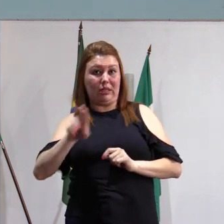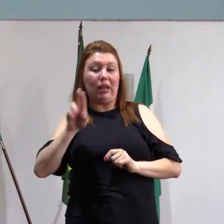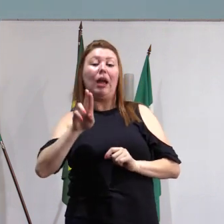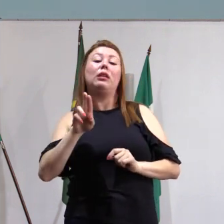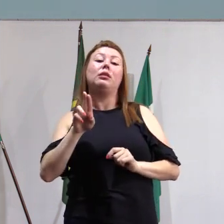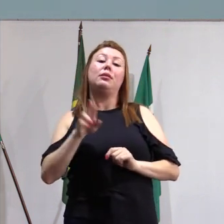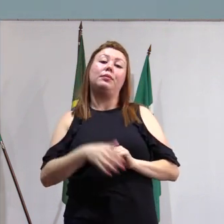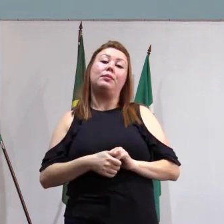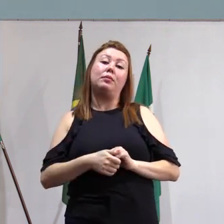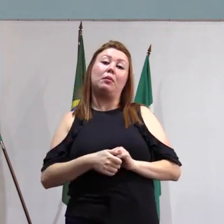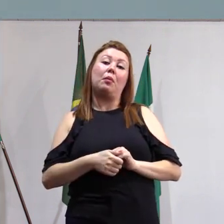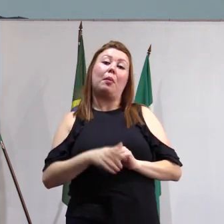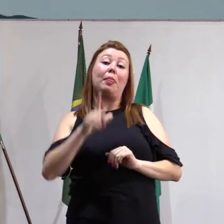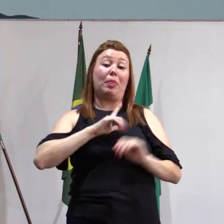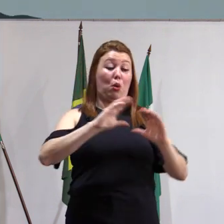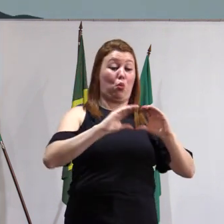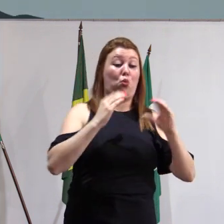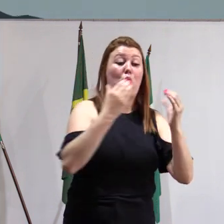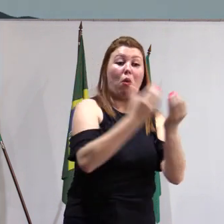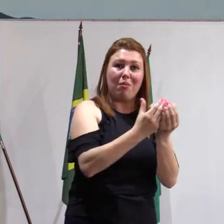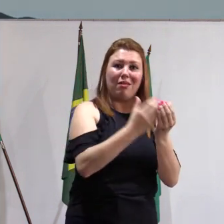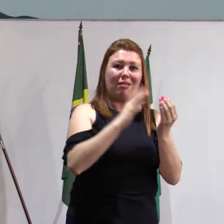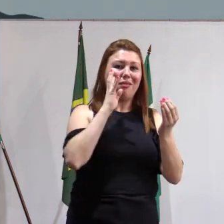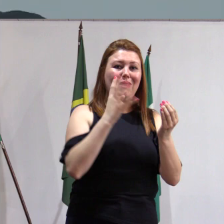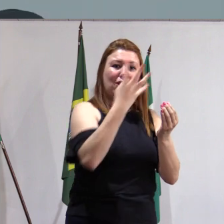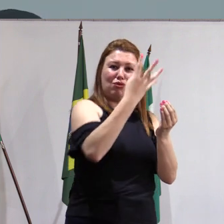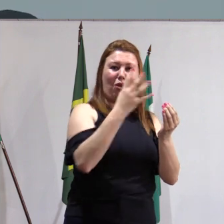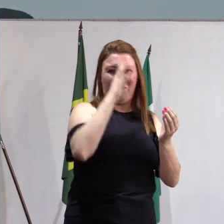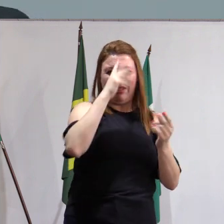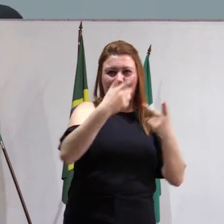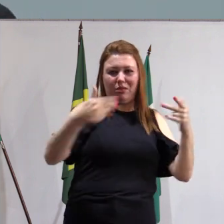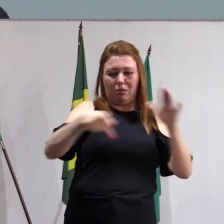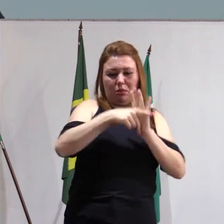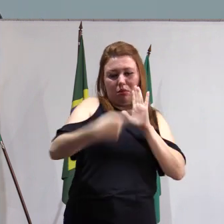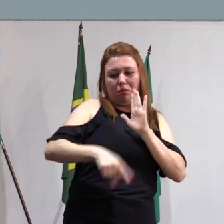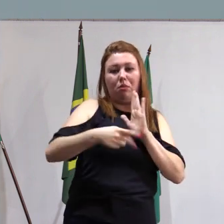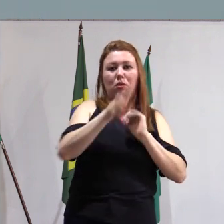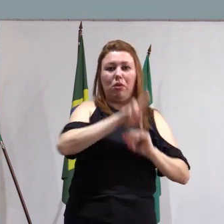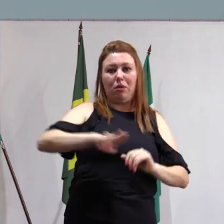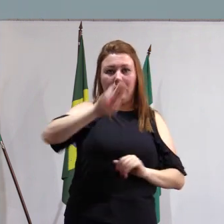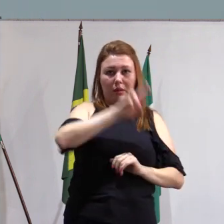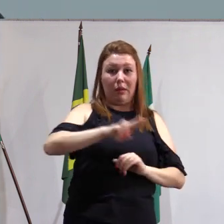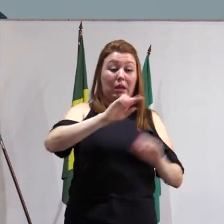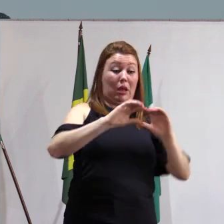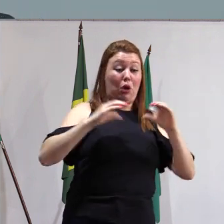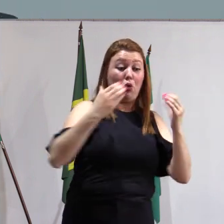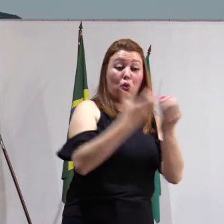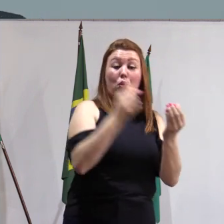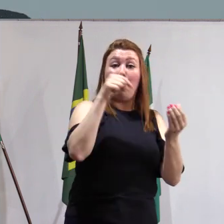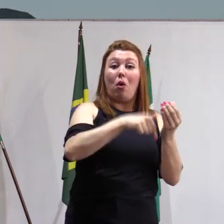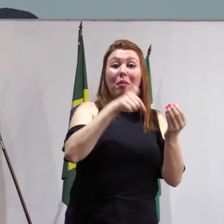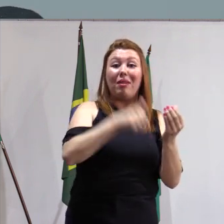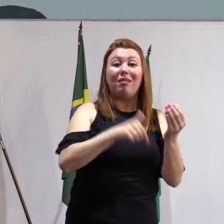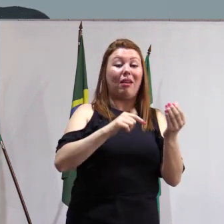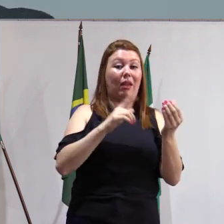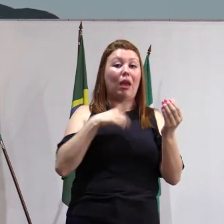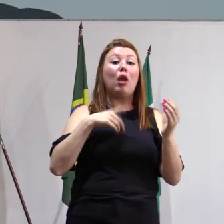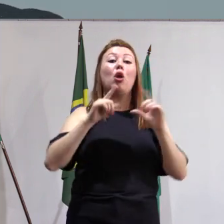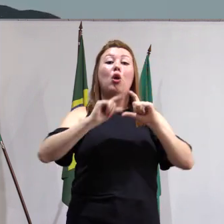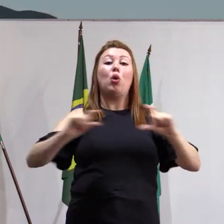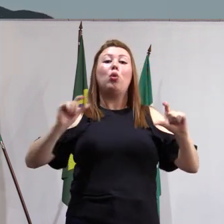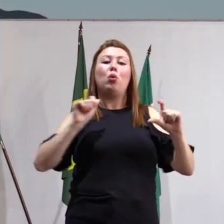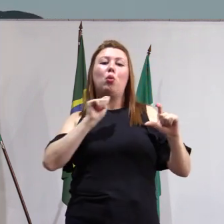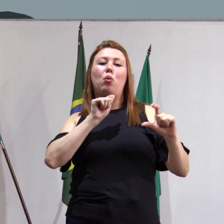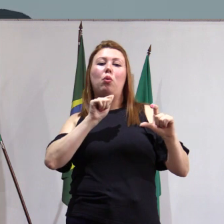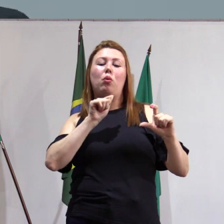mais de uma organização social. E essa organização social prevê expressamente o dispositivo aqui, o artigo